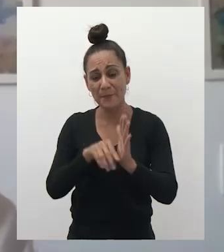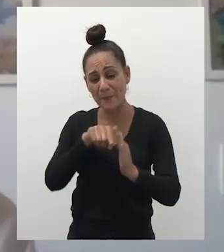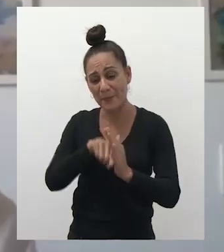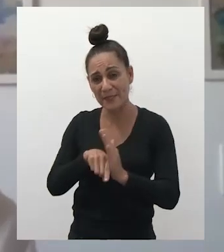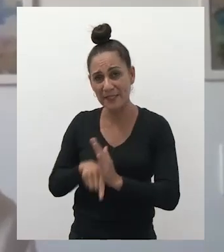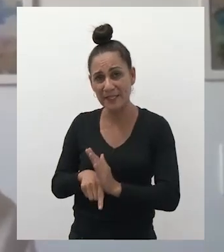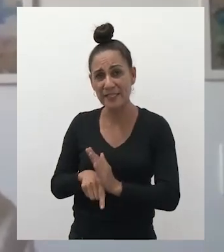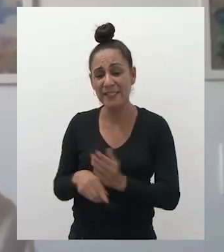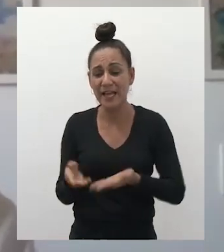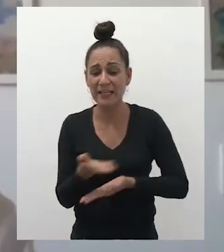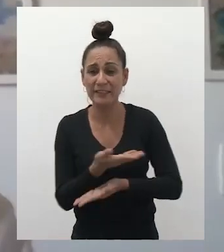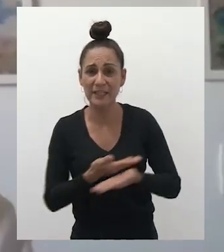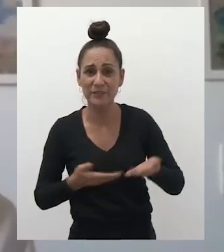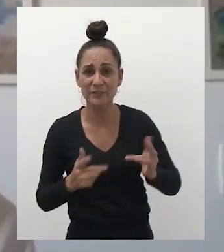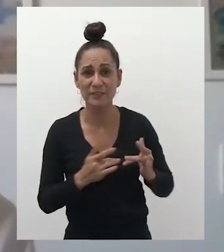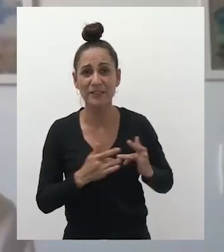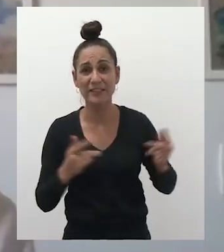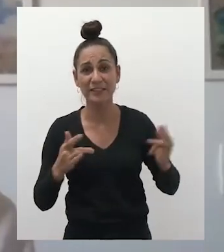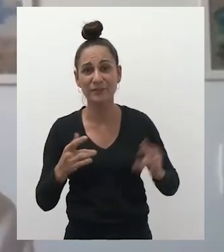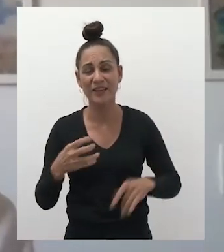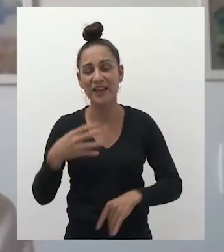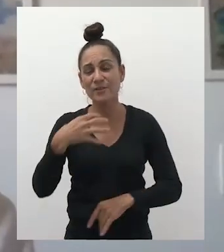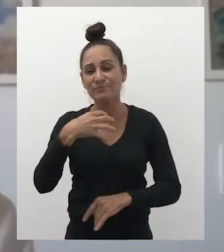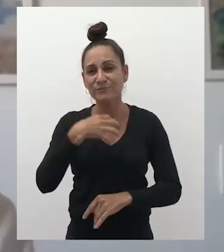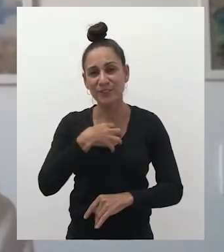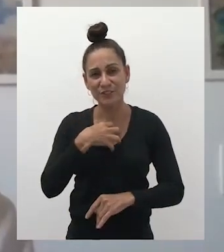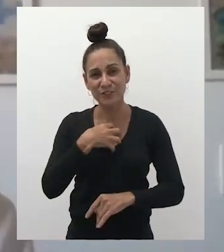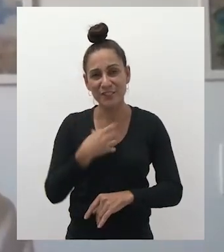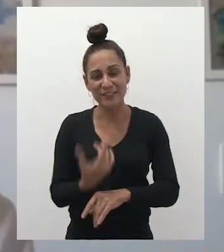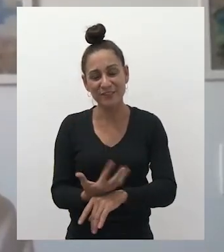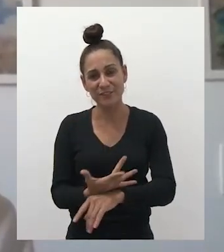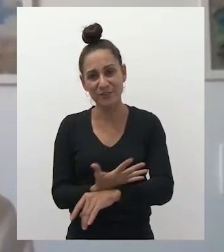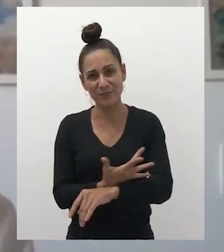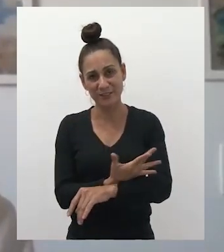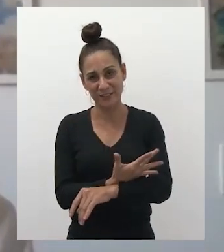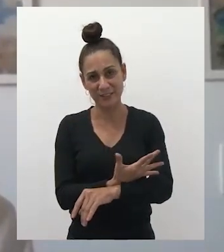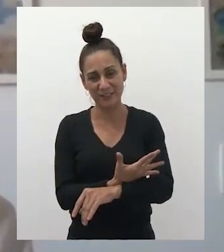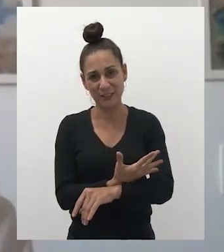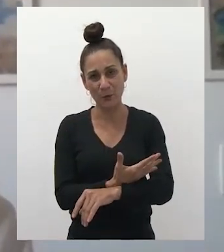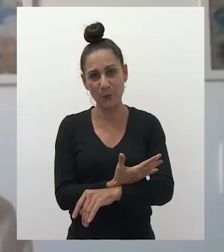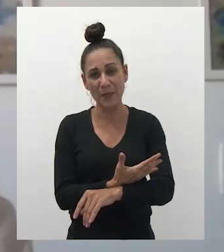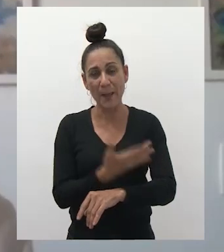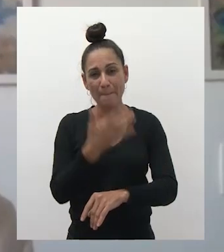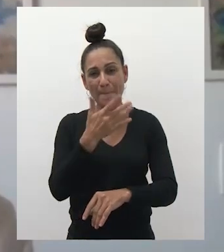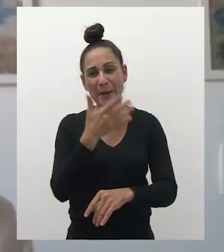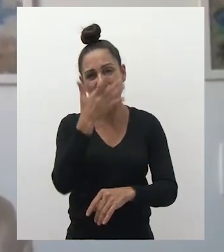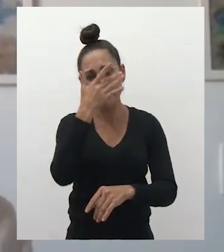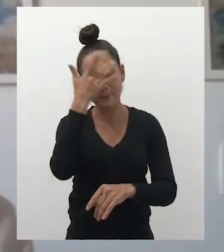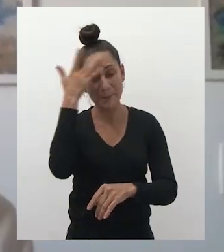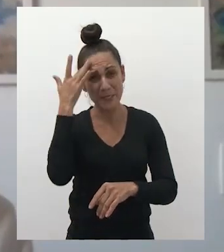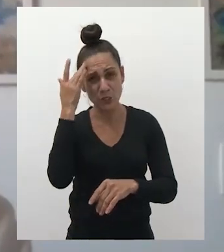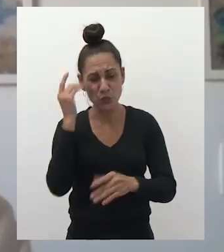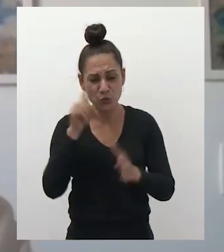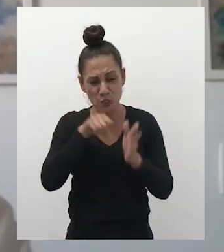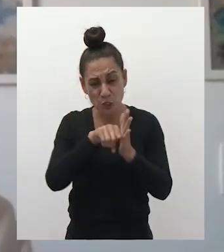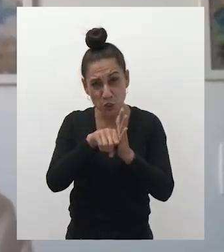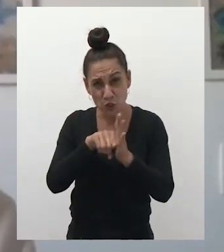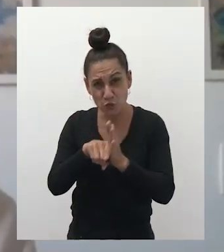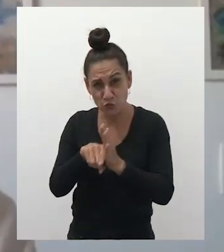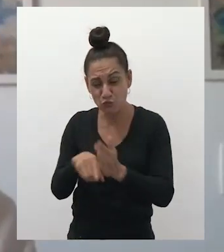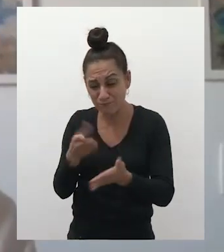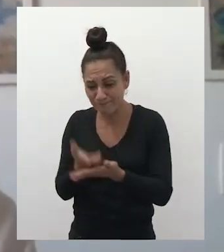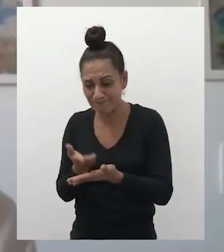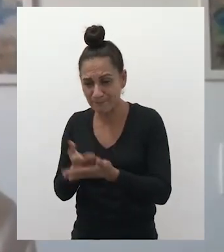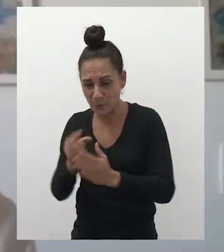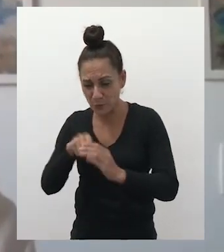ela está relacionada ao sentimento. Então, para os estudiosos dessa palavrinha fraternidade,